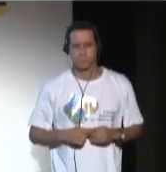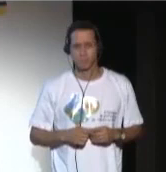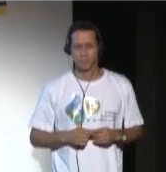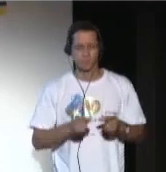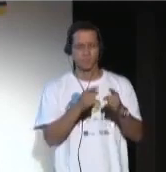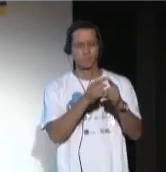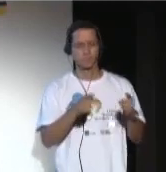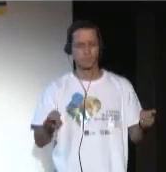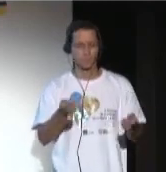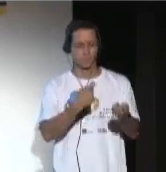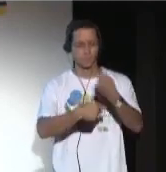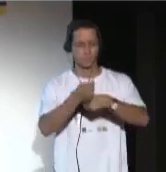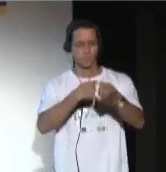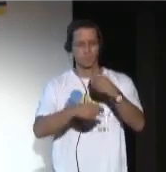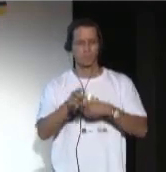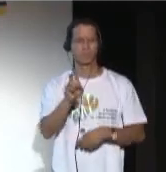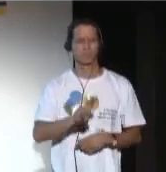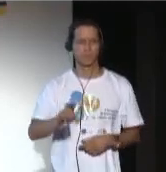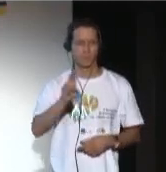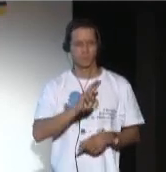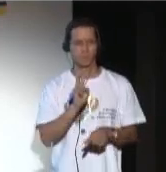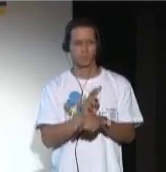os economistas defendem, inclusive.